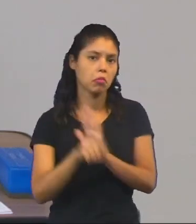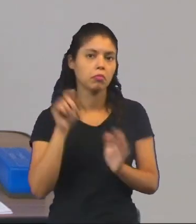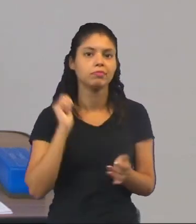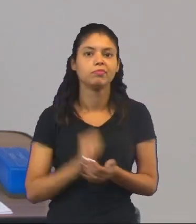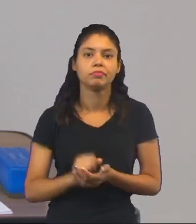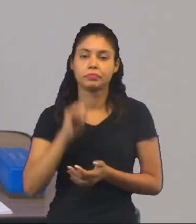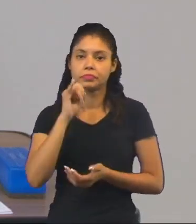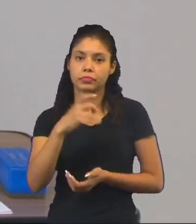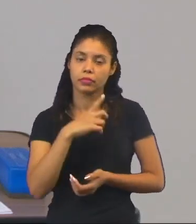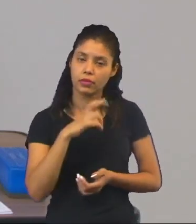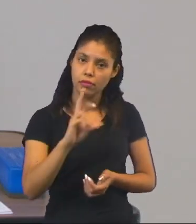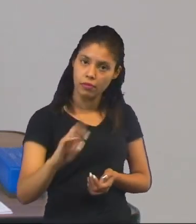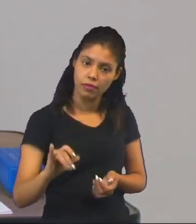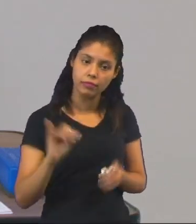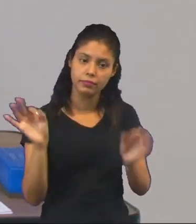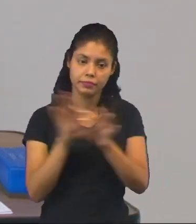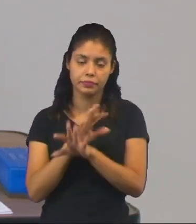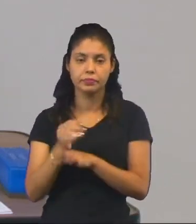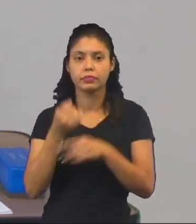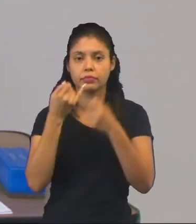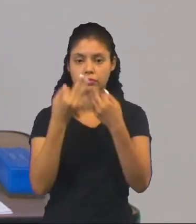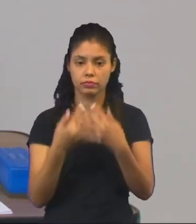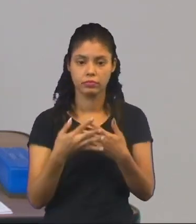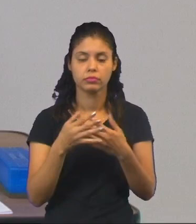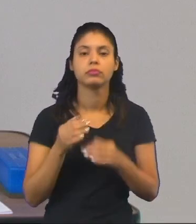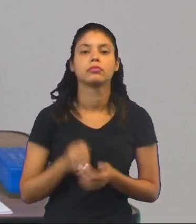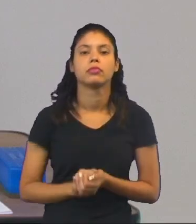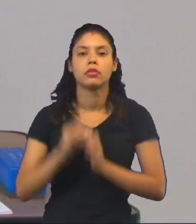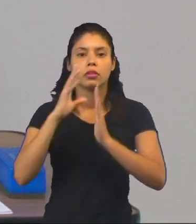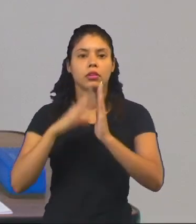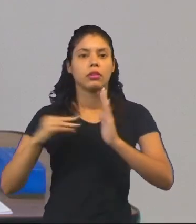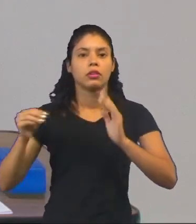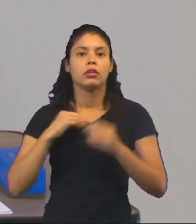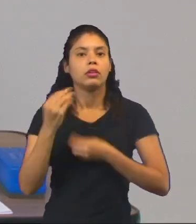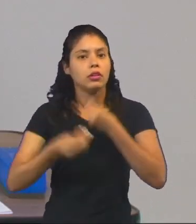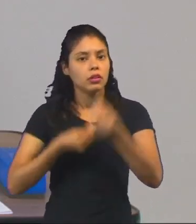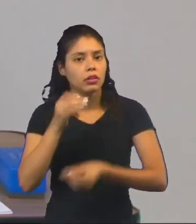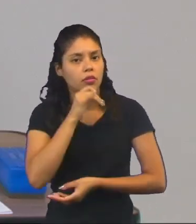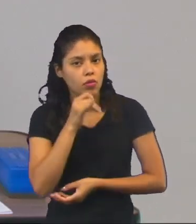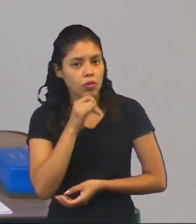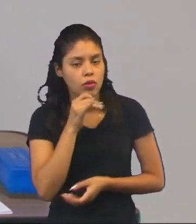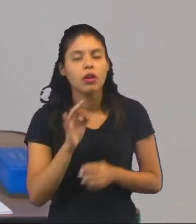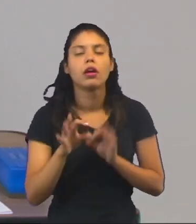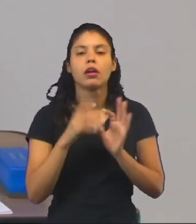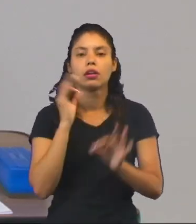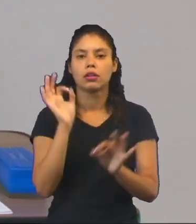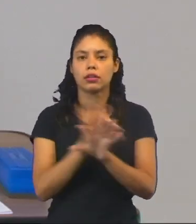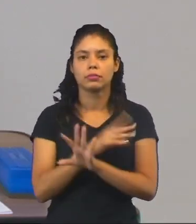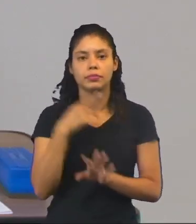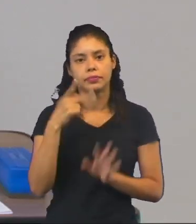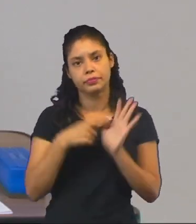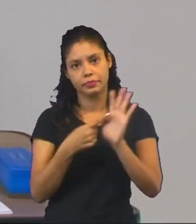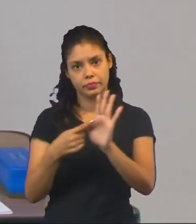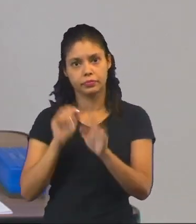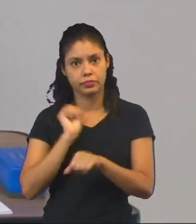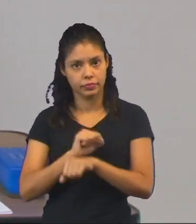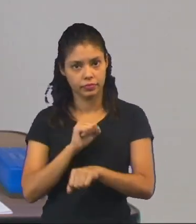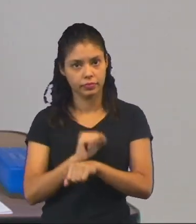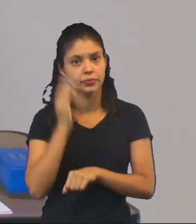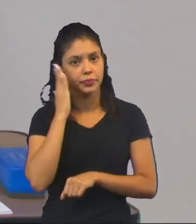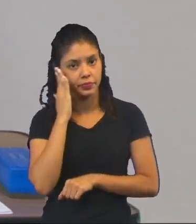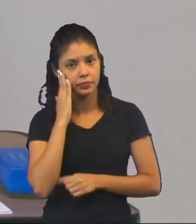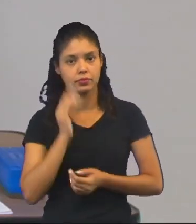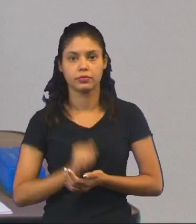questionar, se ele vai desabafar, concluir ou replicar alguma coisa, conforme os exemplos que eu acabei de mostrar para vocês. Eu espero que você